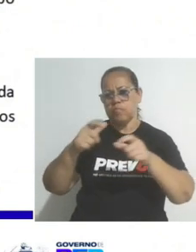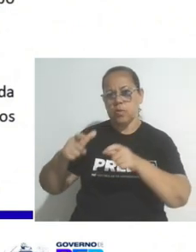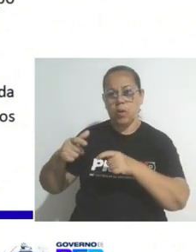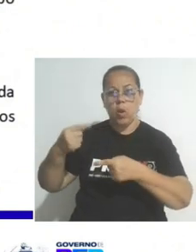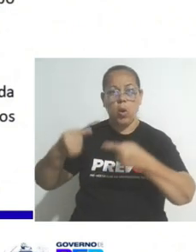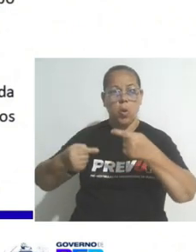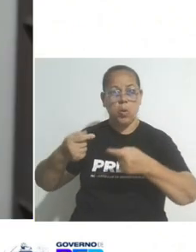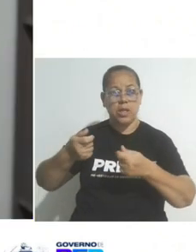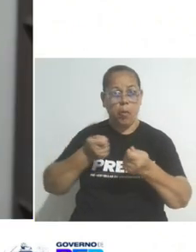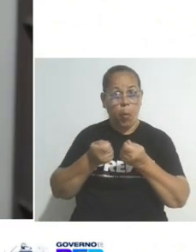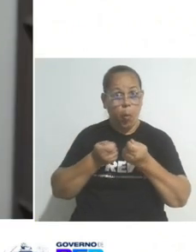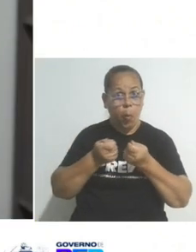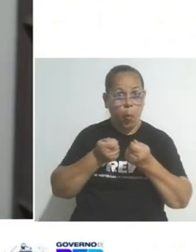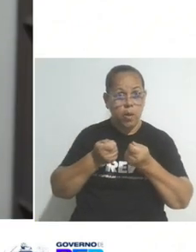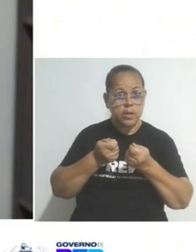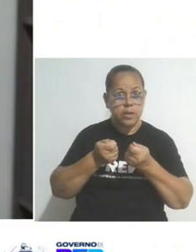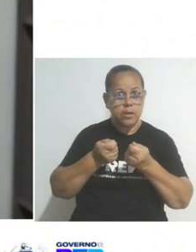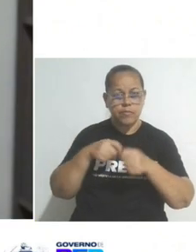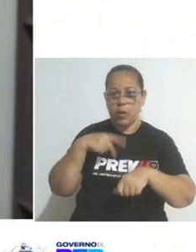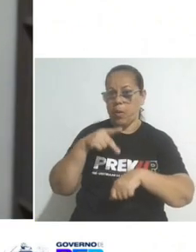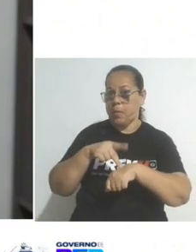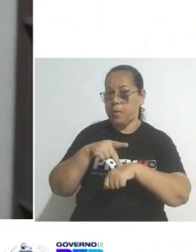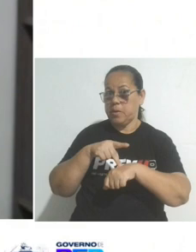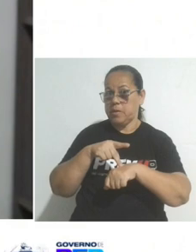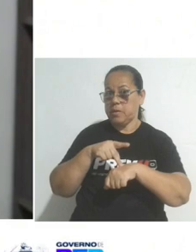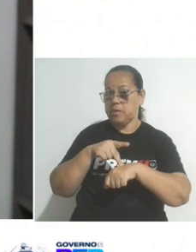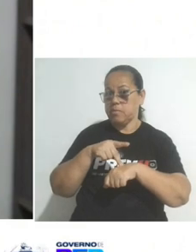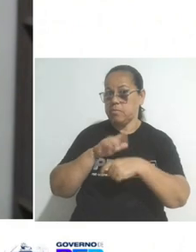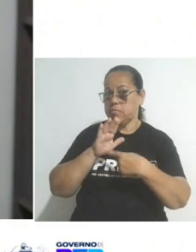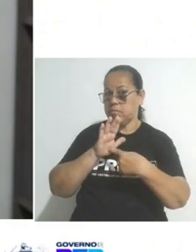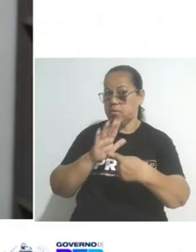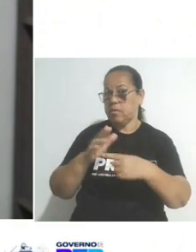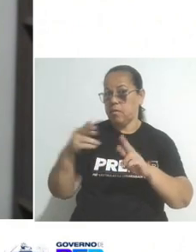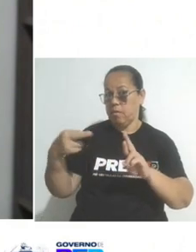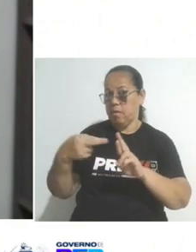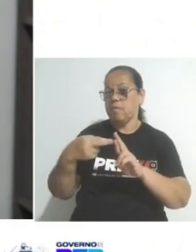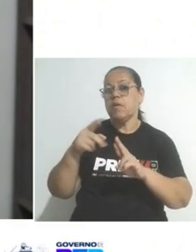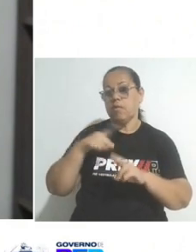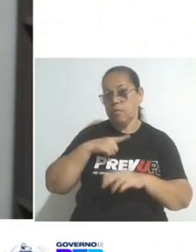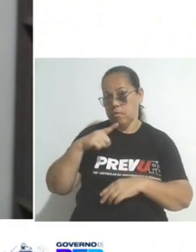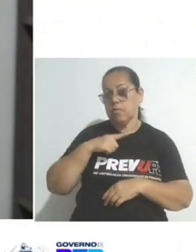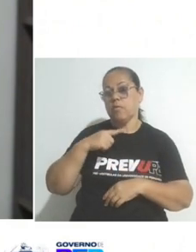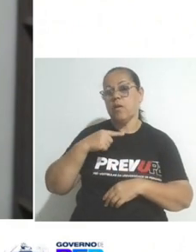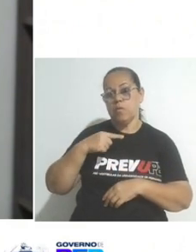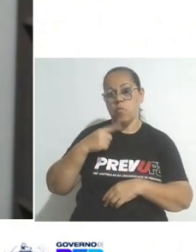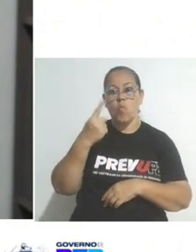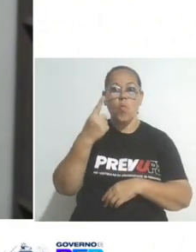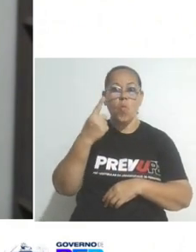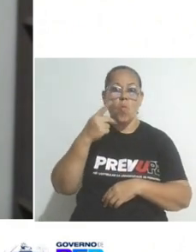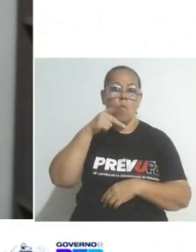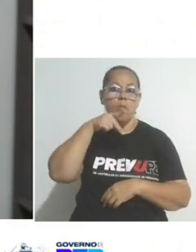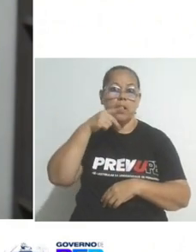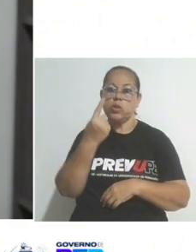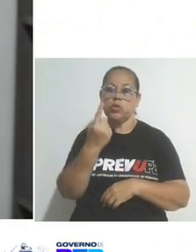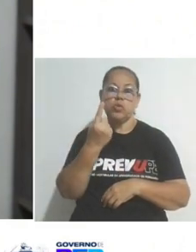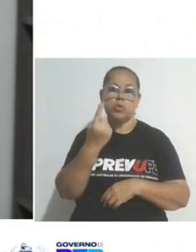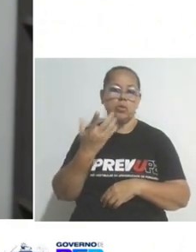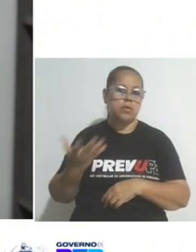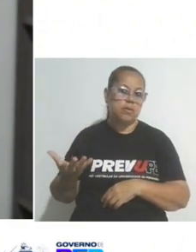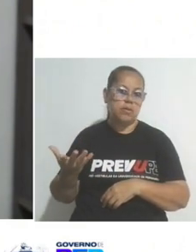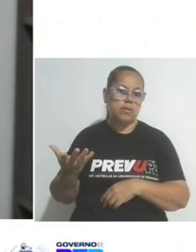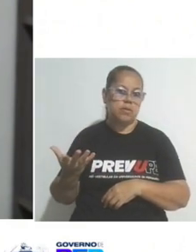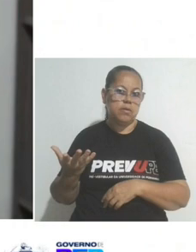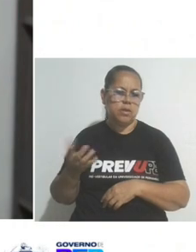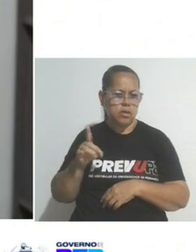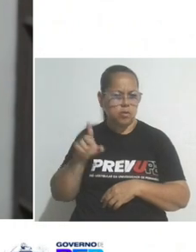controlada o país de referência que o deputado trouxe é um país em que existe um partido único então nesse sentido